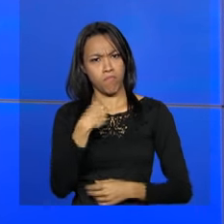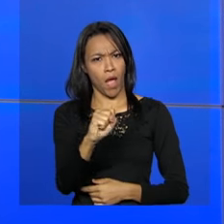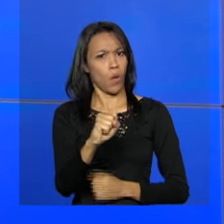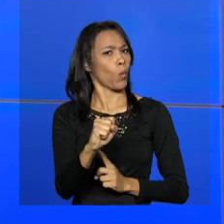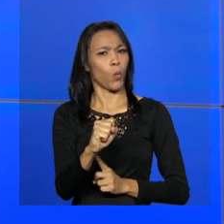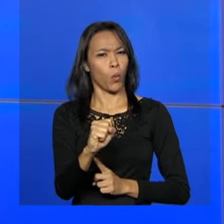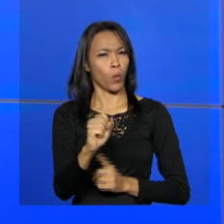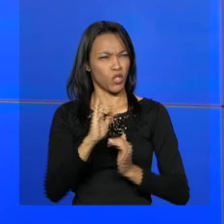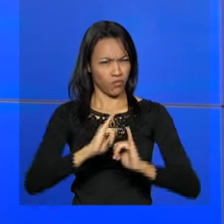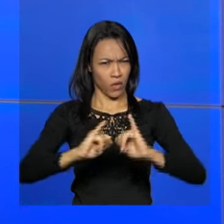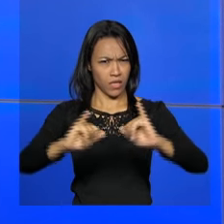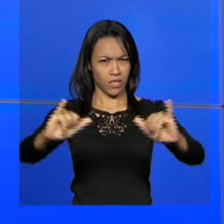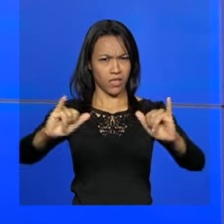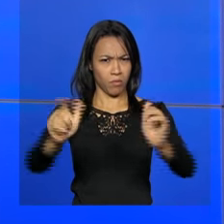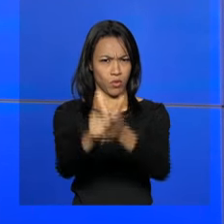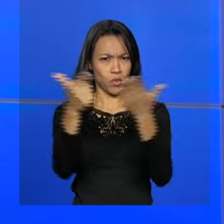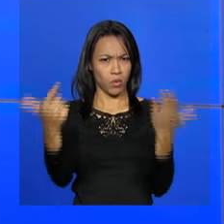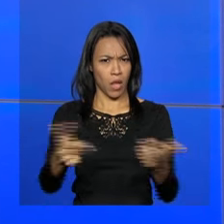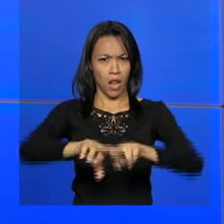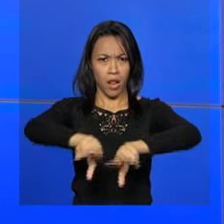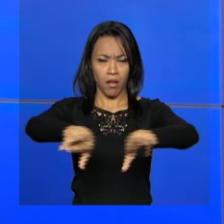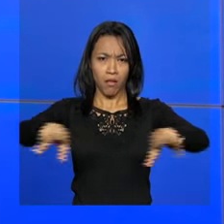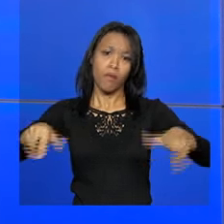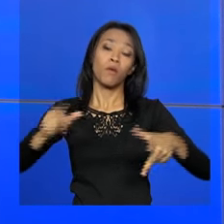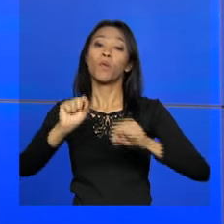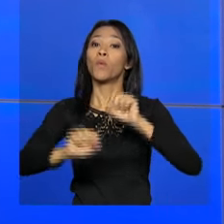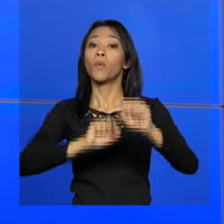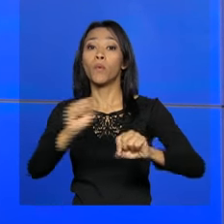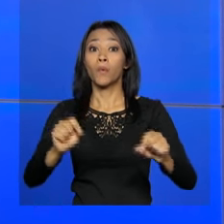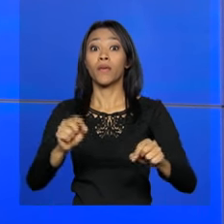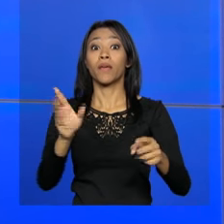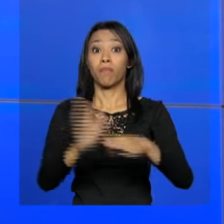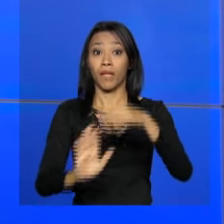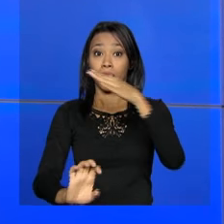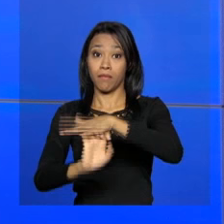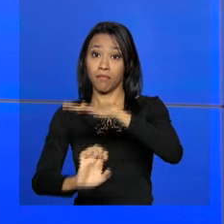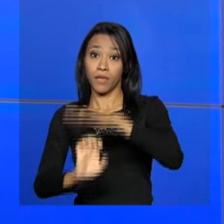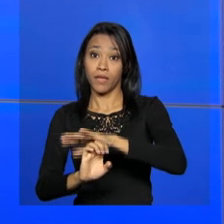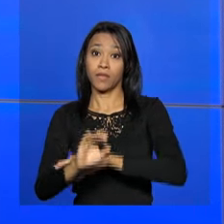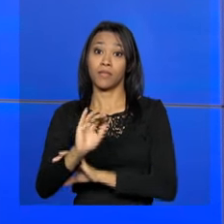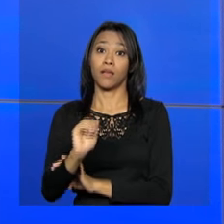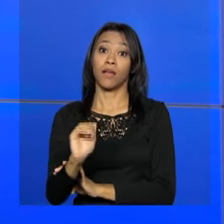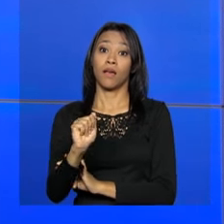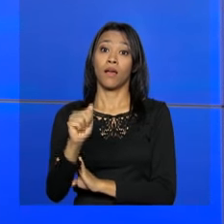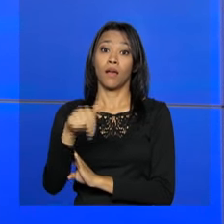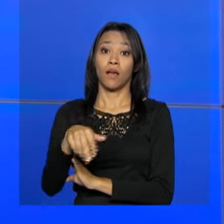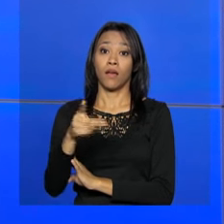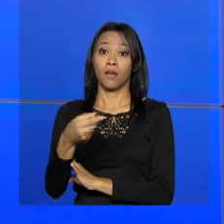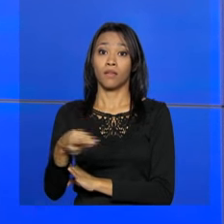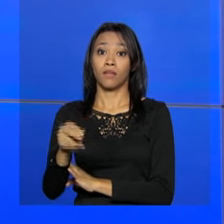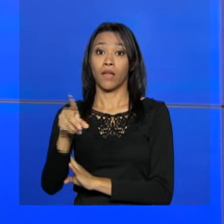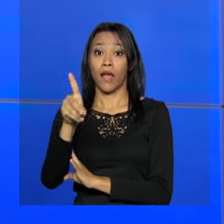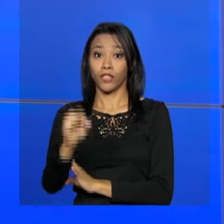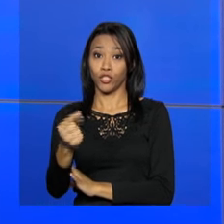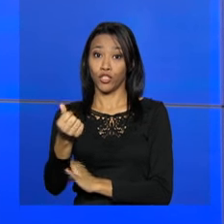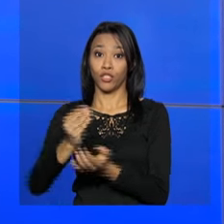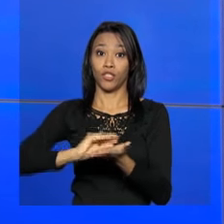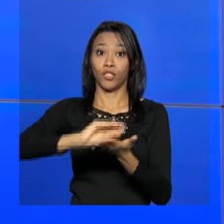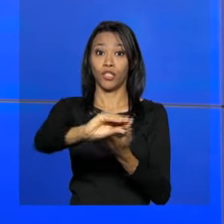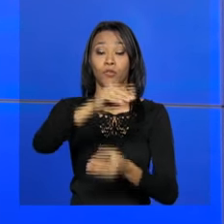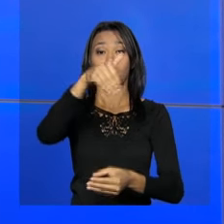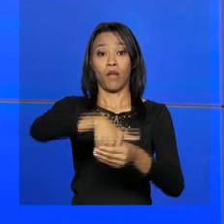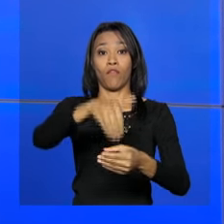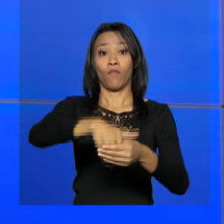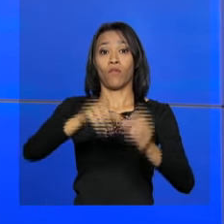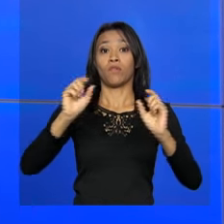alegações divulgadas pela imprensa sobre doações feitas pela empreiteira Andrade Gutierrez para a campanha da presidenta Dilma em